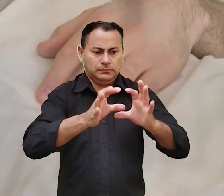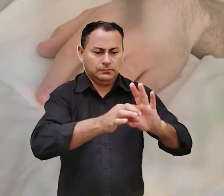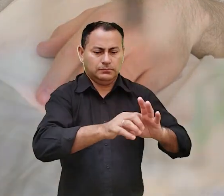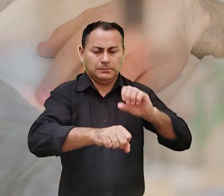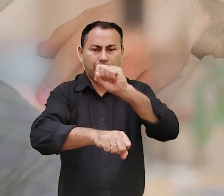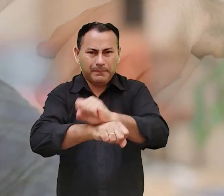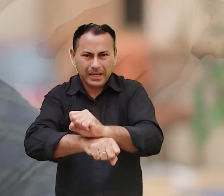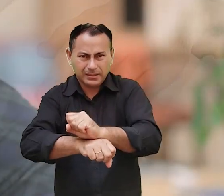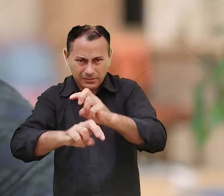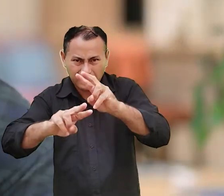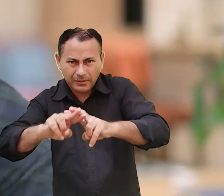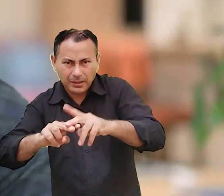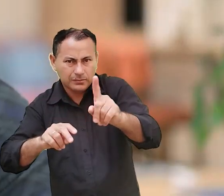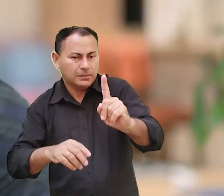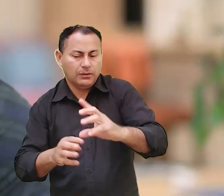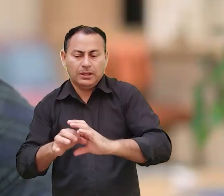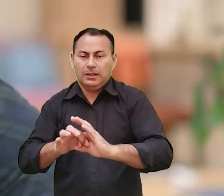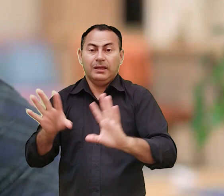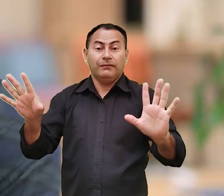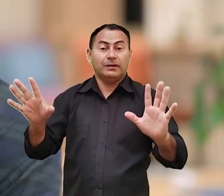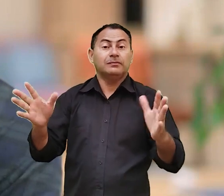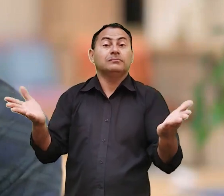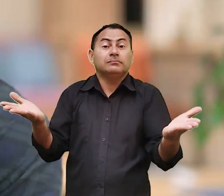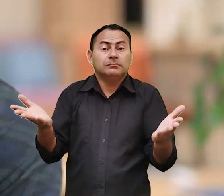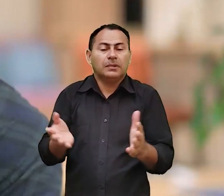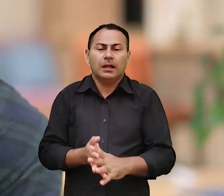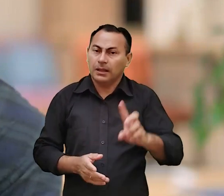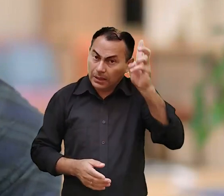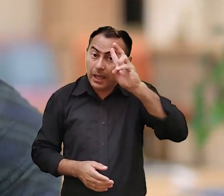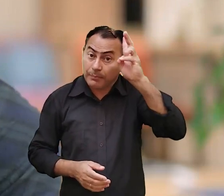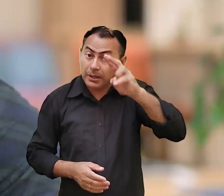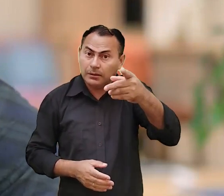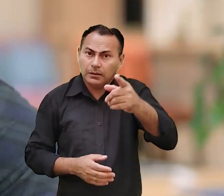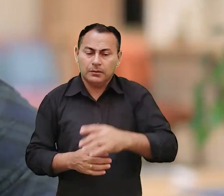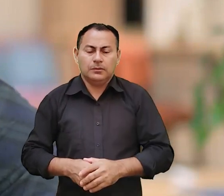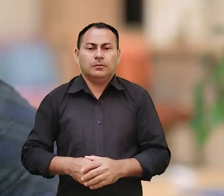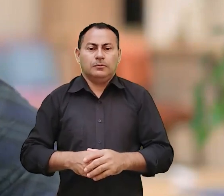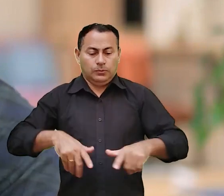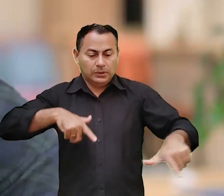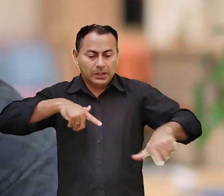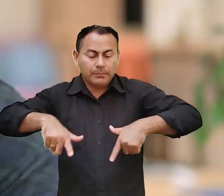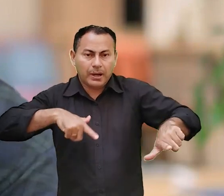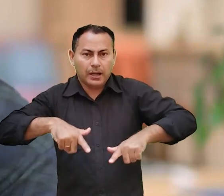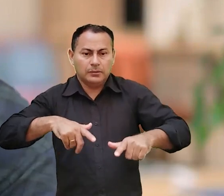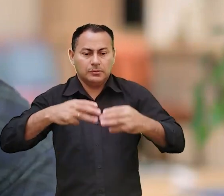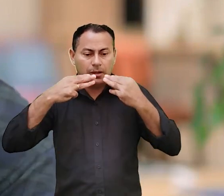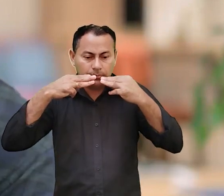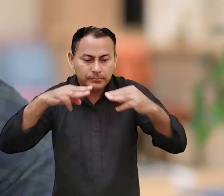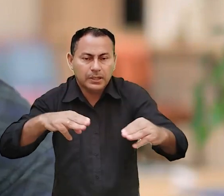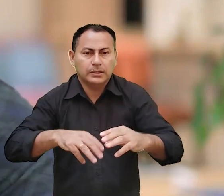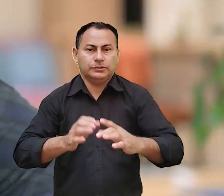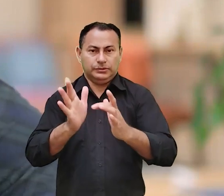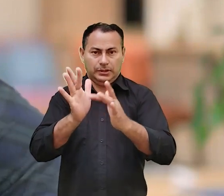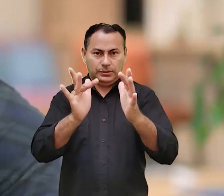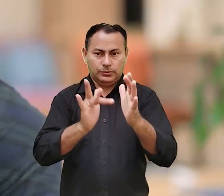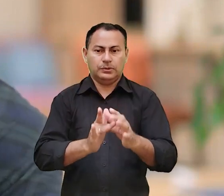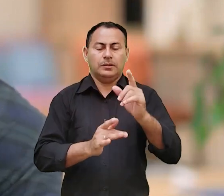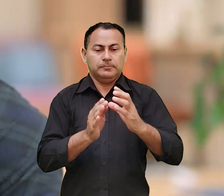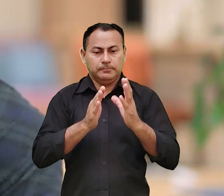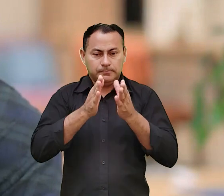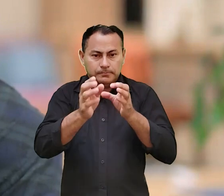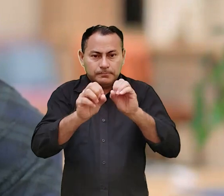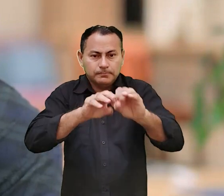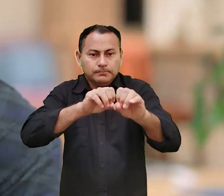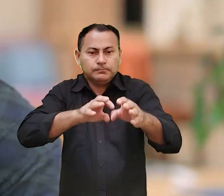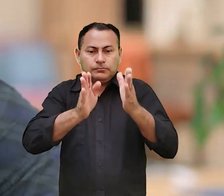correntes, se enfim você não é livre, então lembre-se, o ministério e a missão do Messias